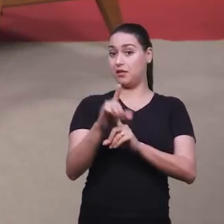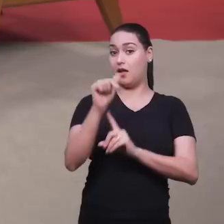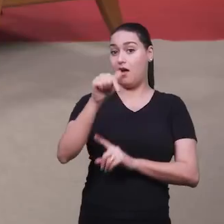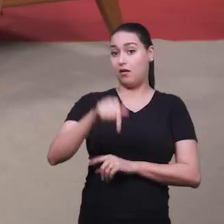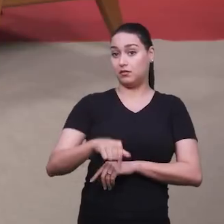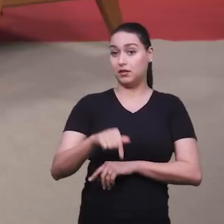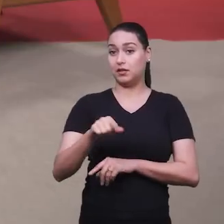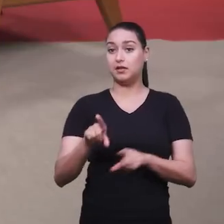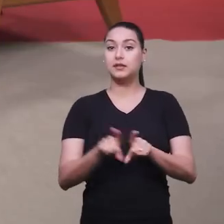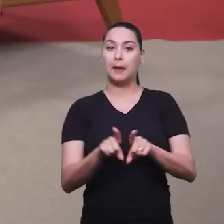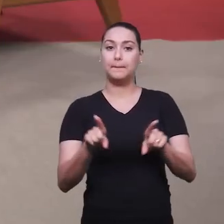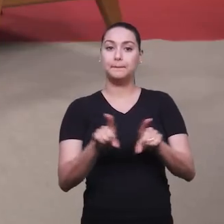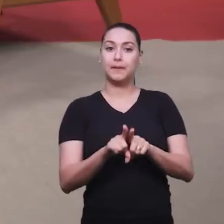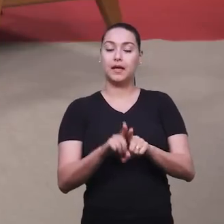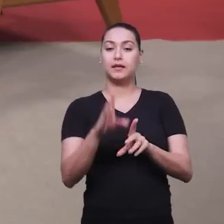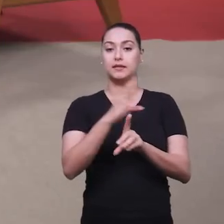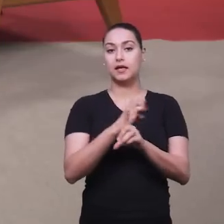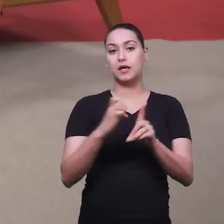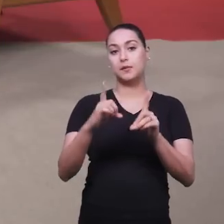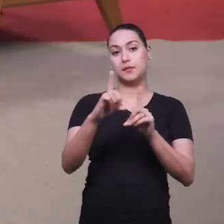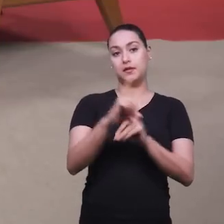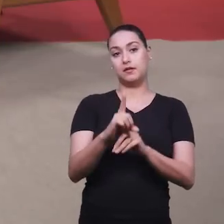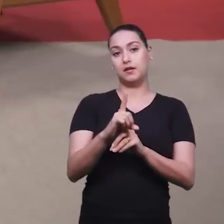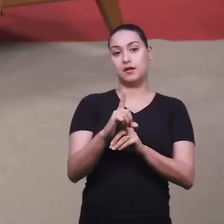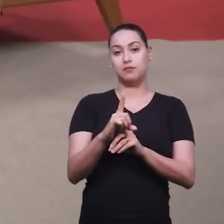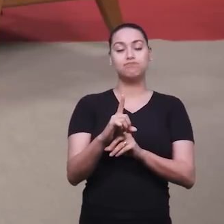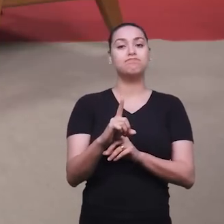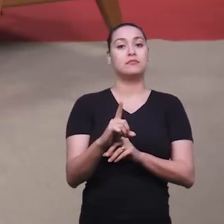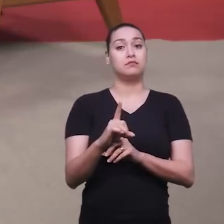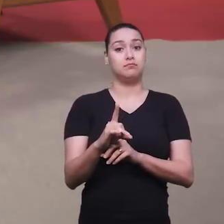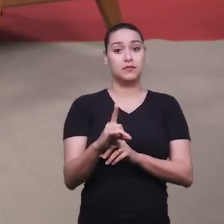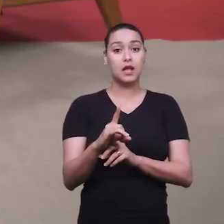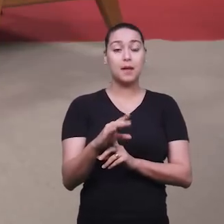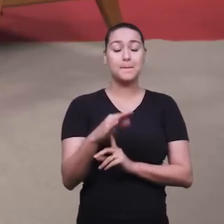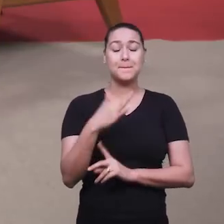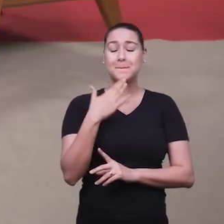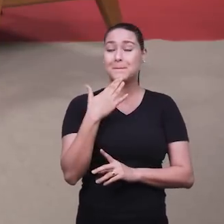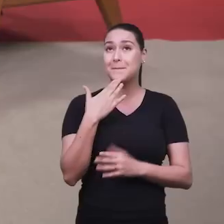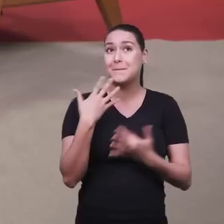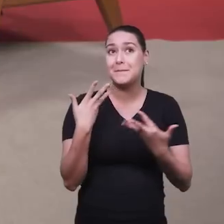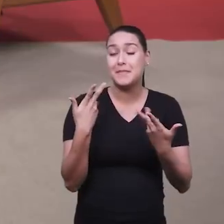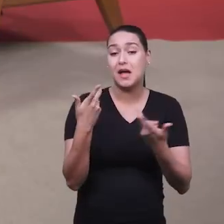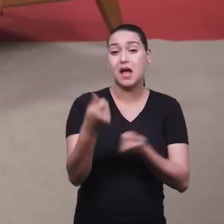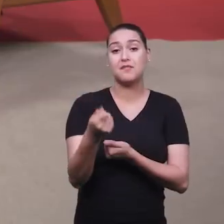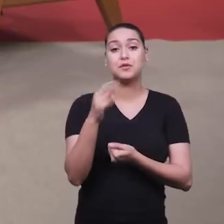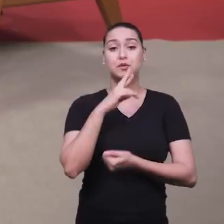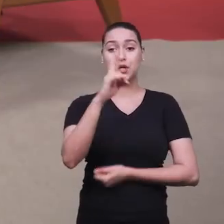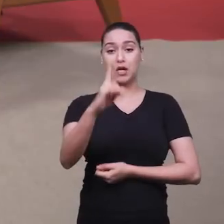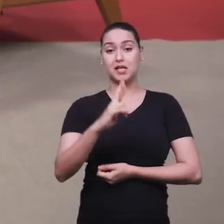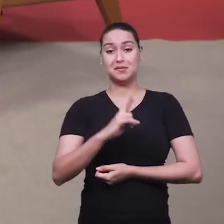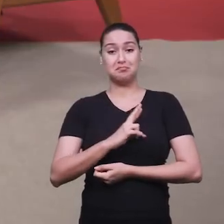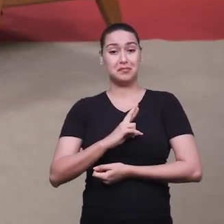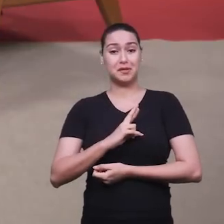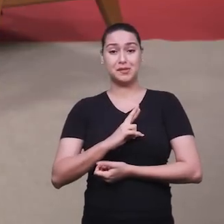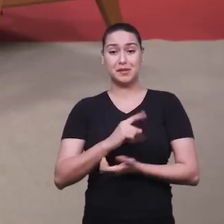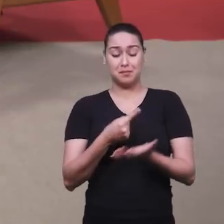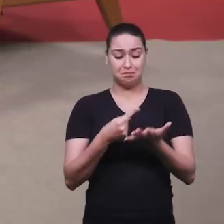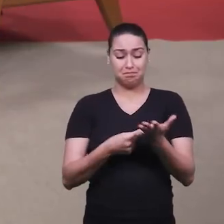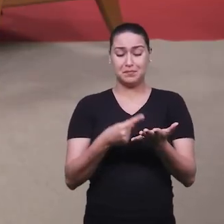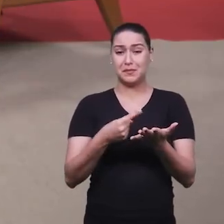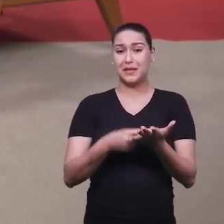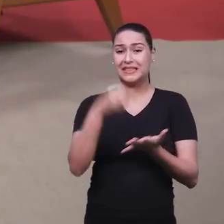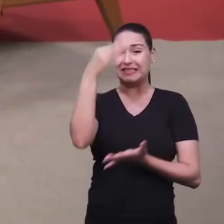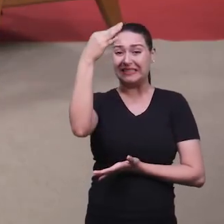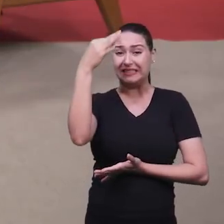Aliás, não só na escola bíblica dominical, ou não só aqui, mas também na escola bíblica dominical, é impressionante como